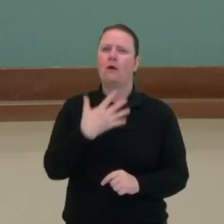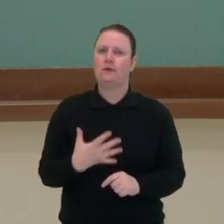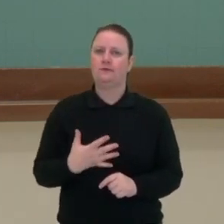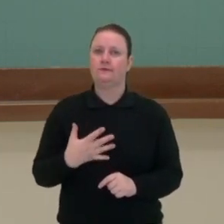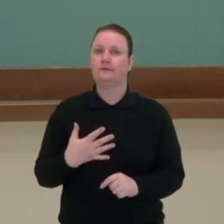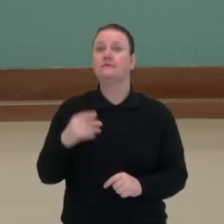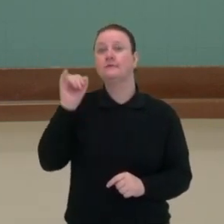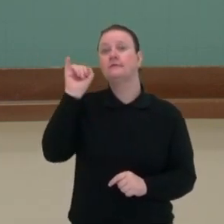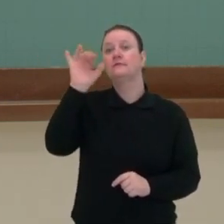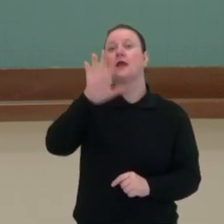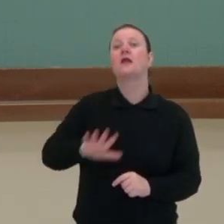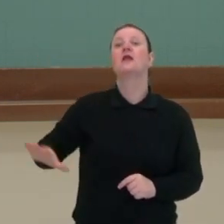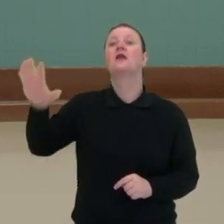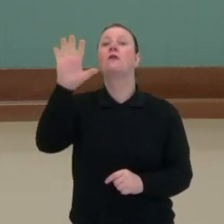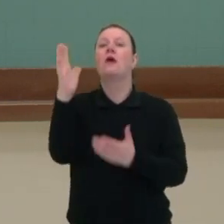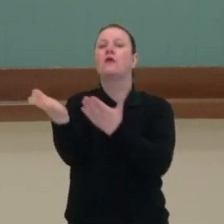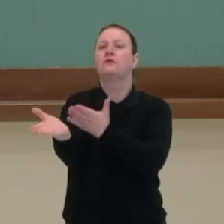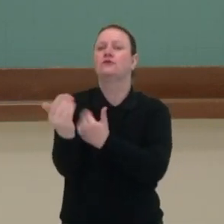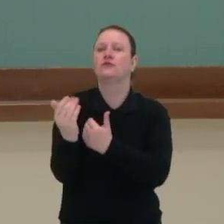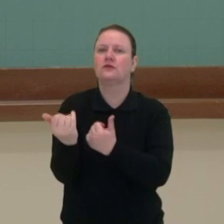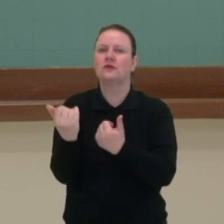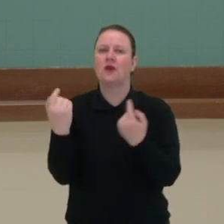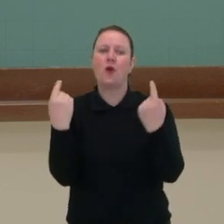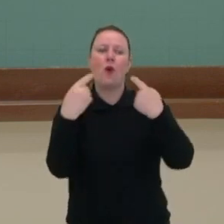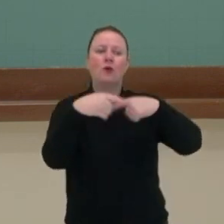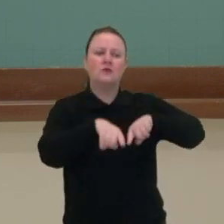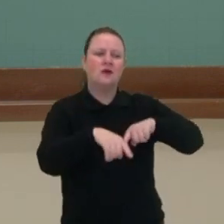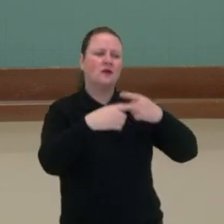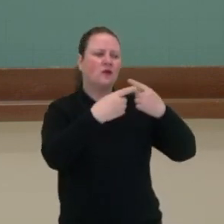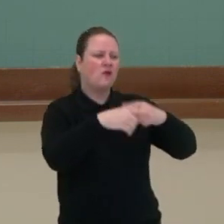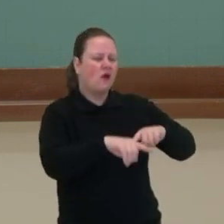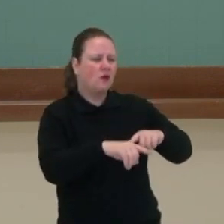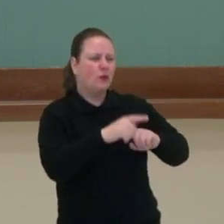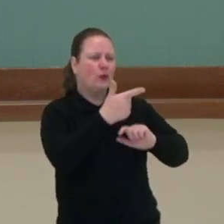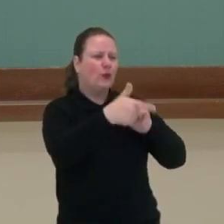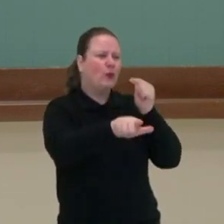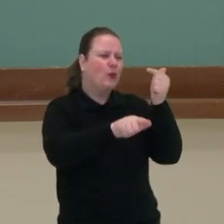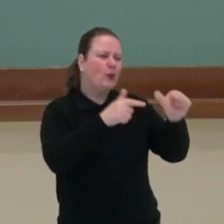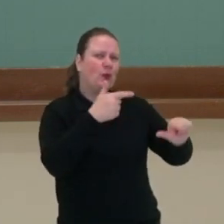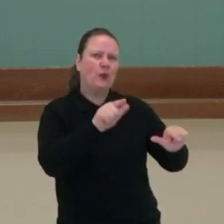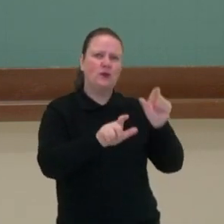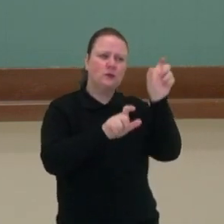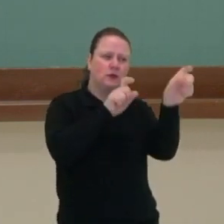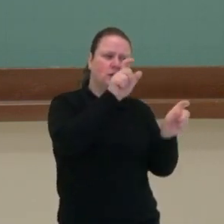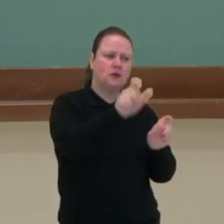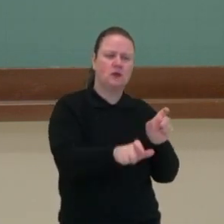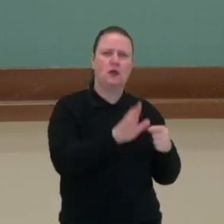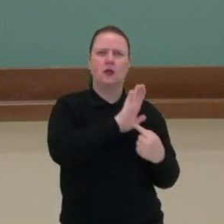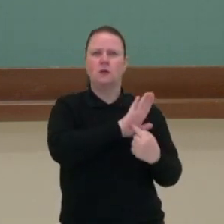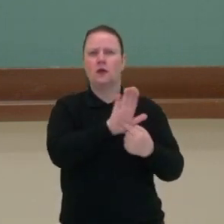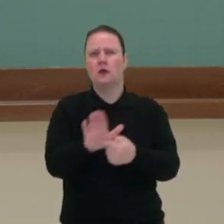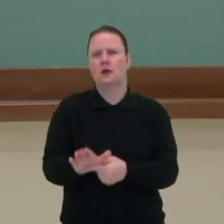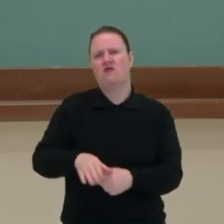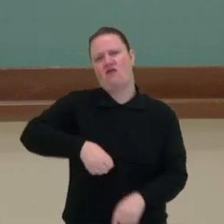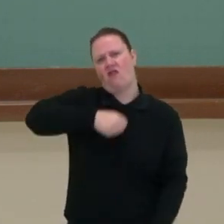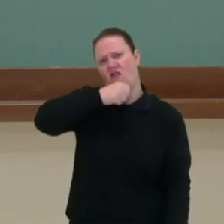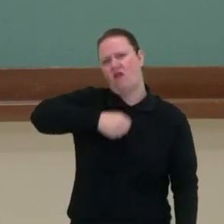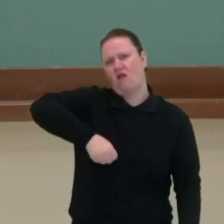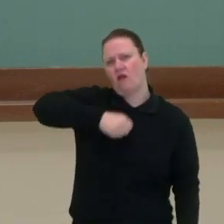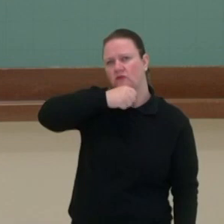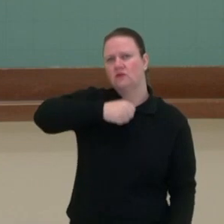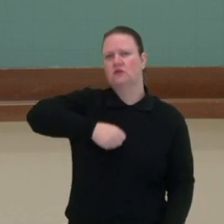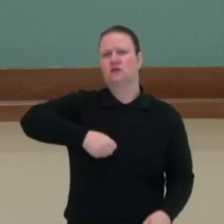imagem de jovialidade, contrastando com os outros candidatos que apresentavam uma imagem mais velha, uma